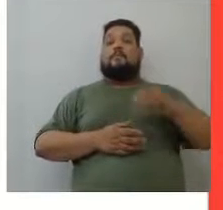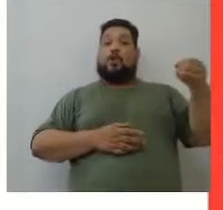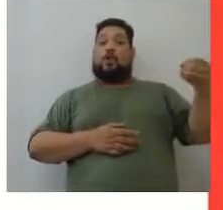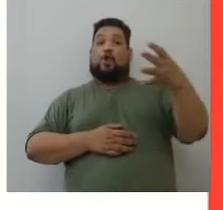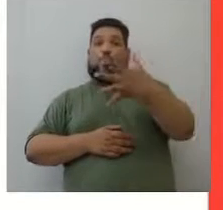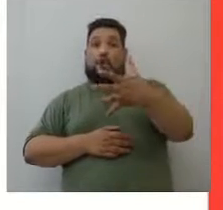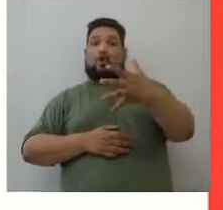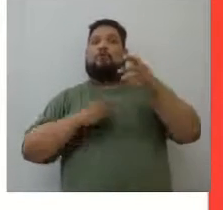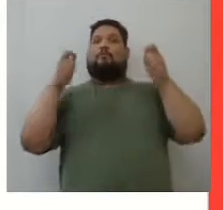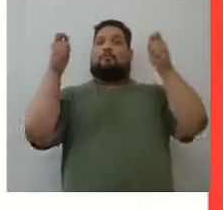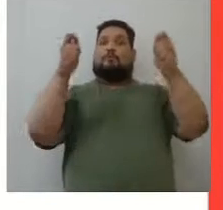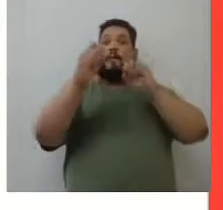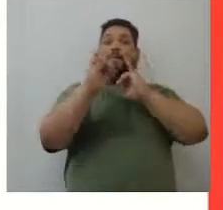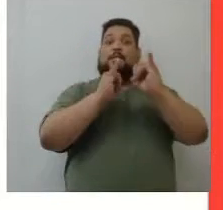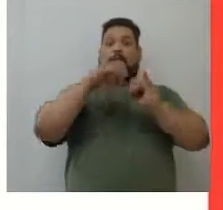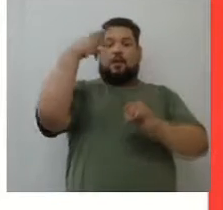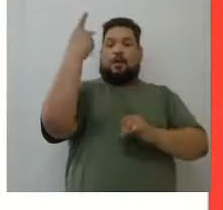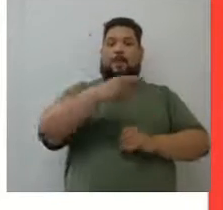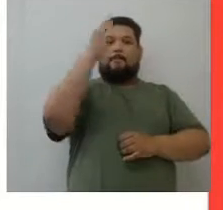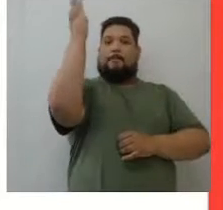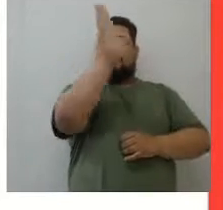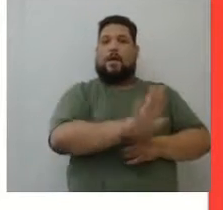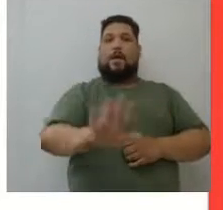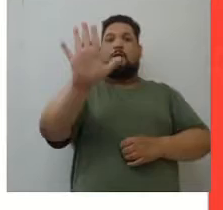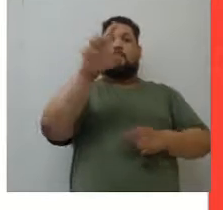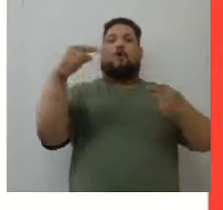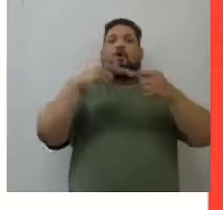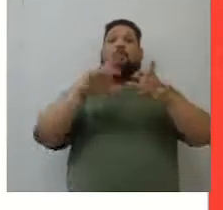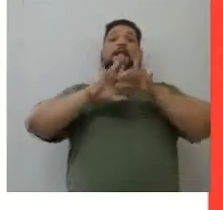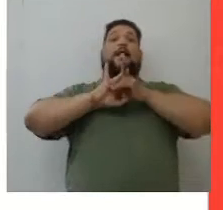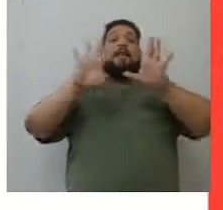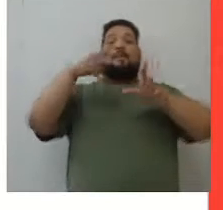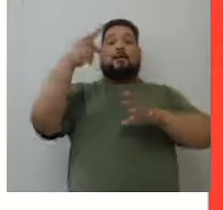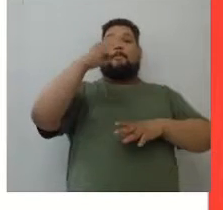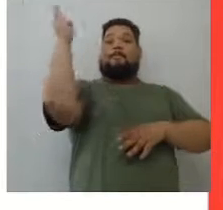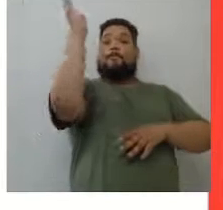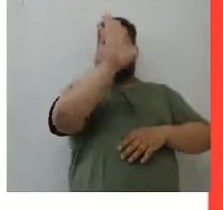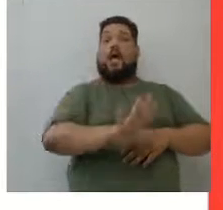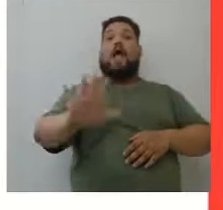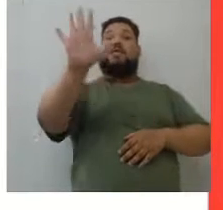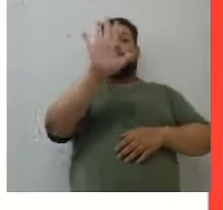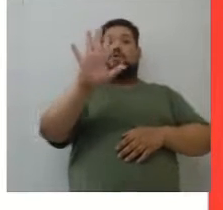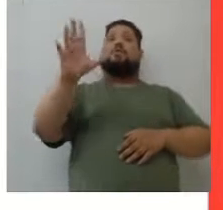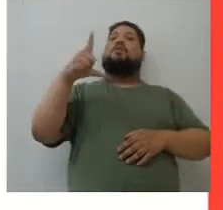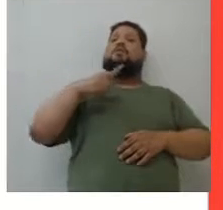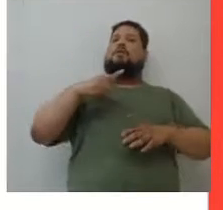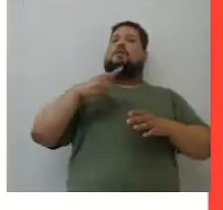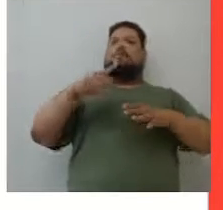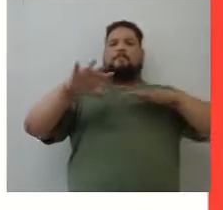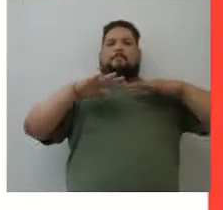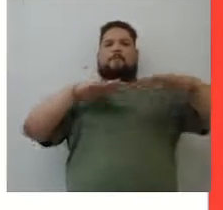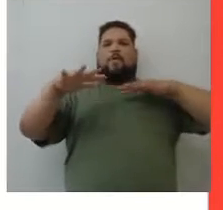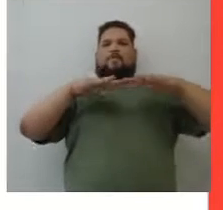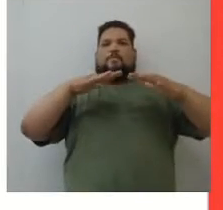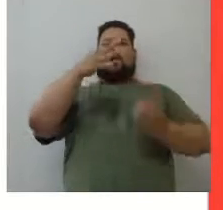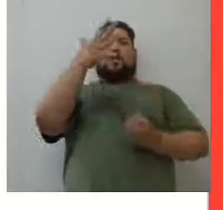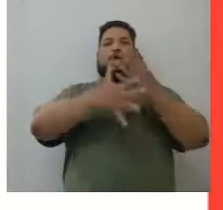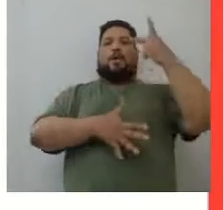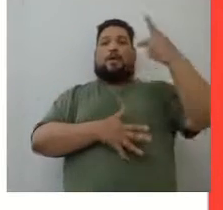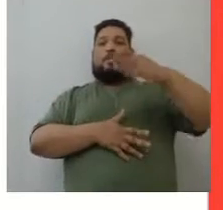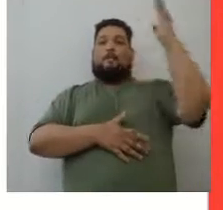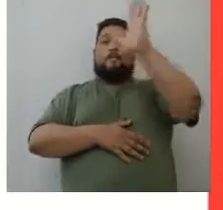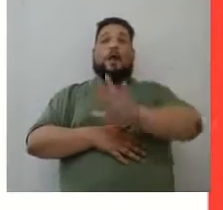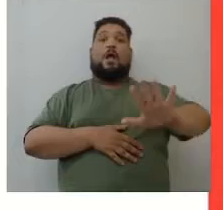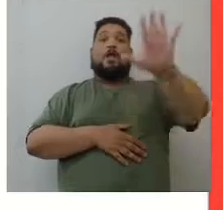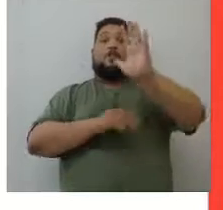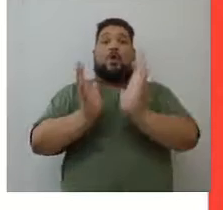cyberativismo no Brasil. Vem da movimentação da liberdade do Brasil, tá? A gente vai ver que aí foi um movimento que surgiu no Brasil antes da Copa